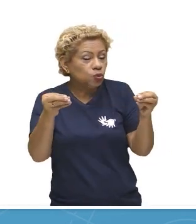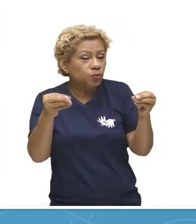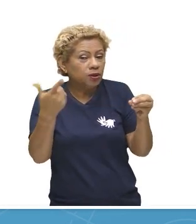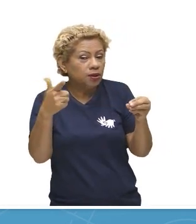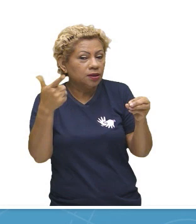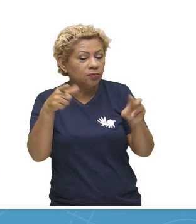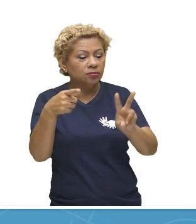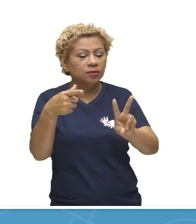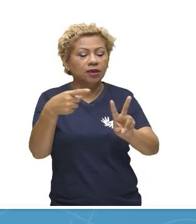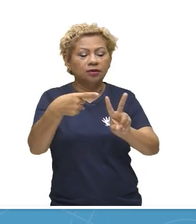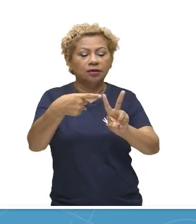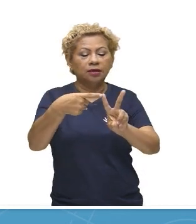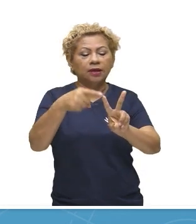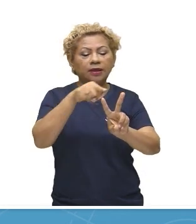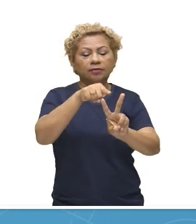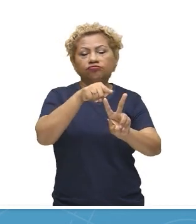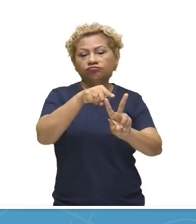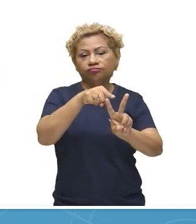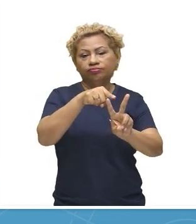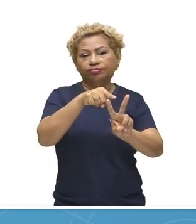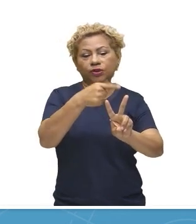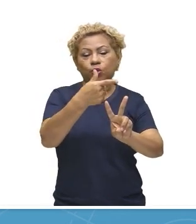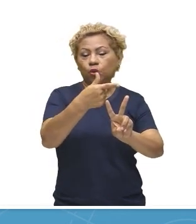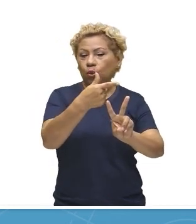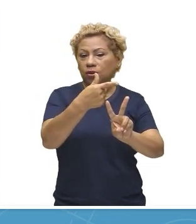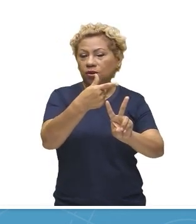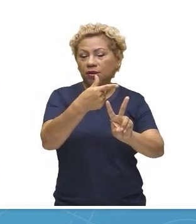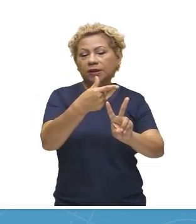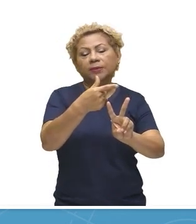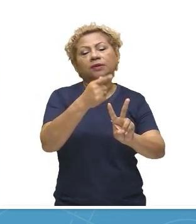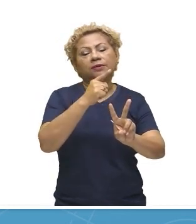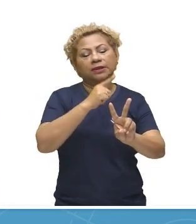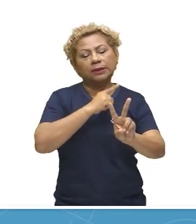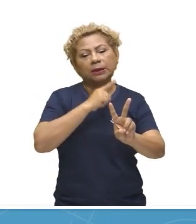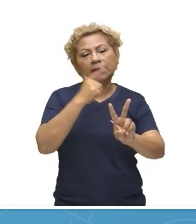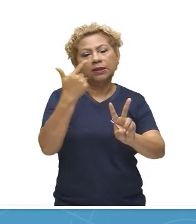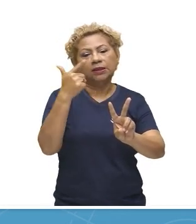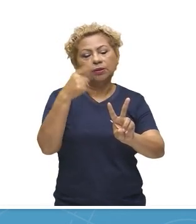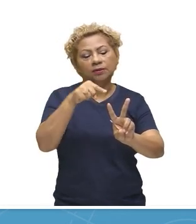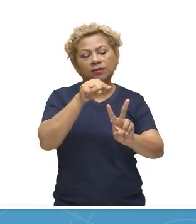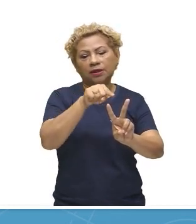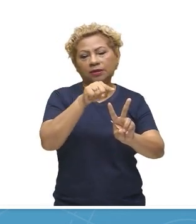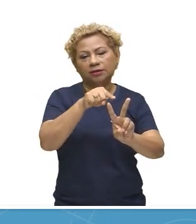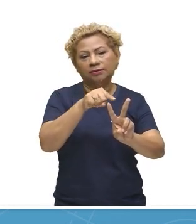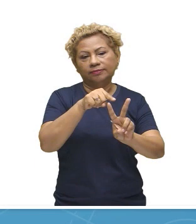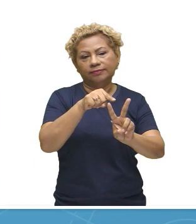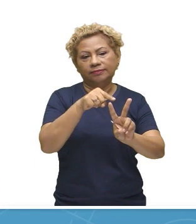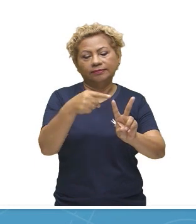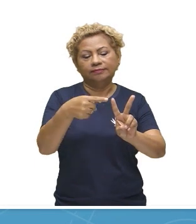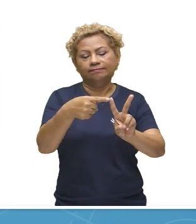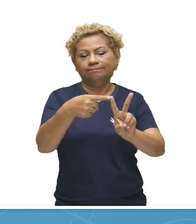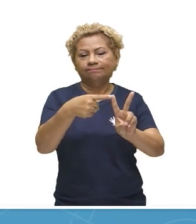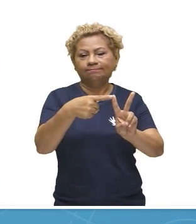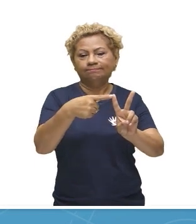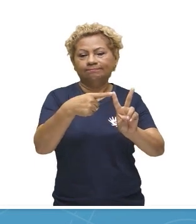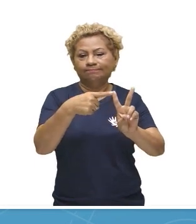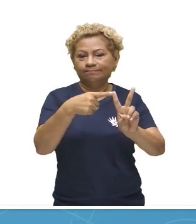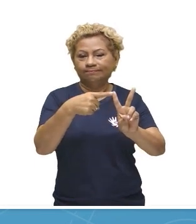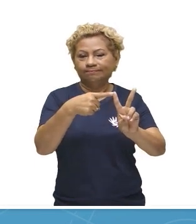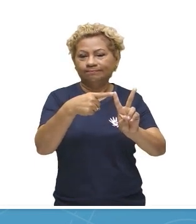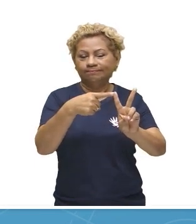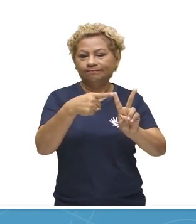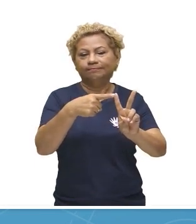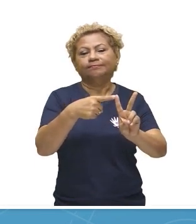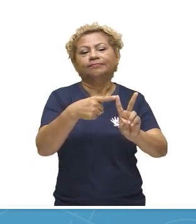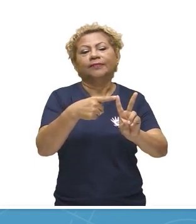raiz quadrada, esse número, esse índice, ele pode ser omitido. Então, muitas vezes é muito mais comum ele não